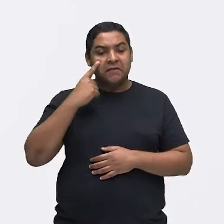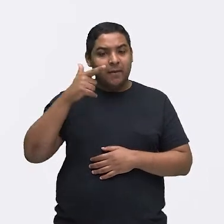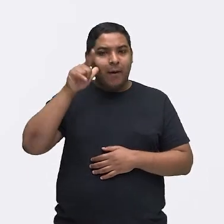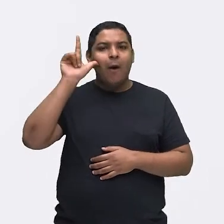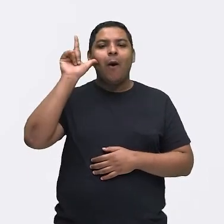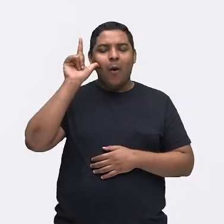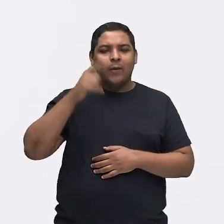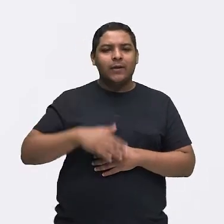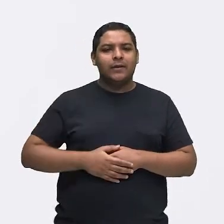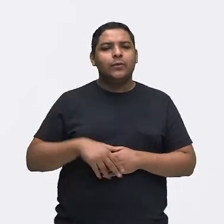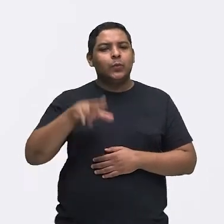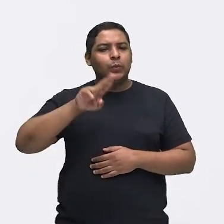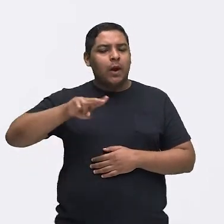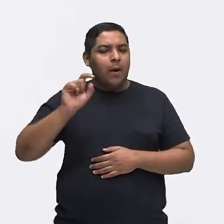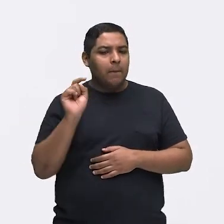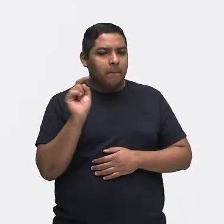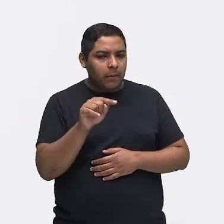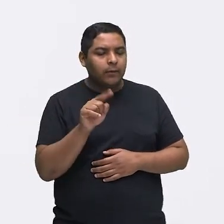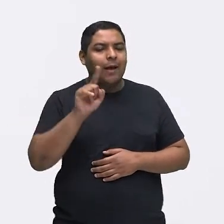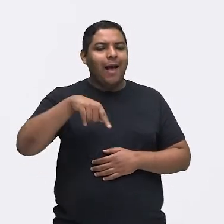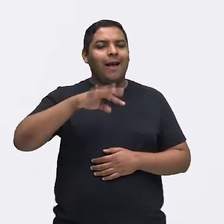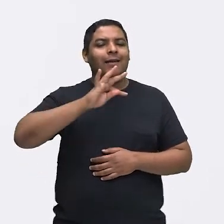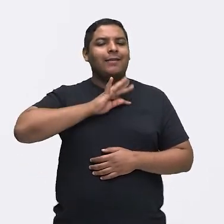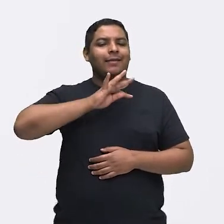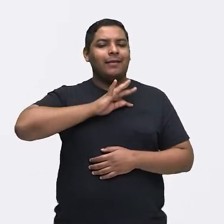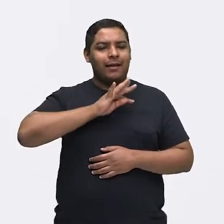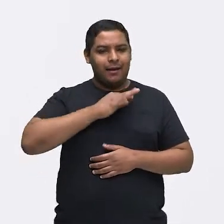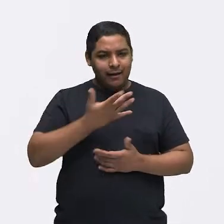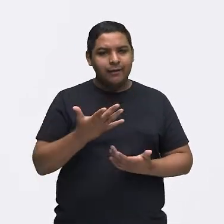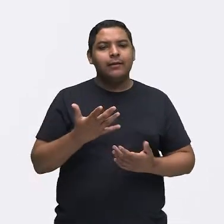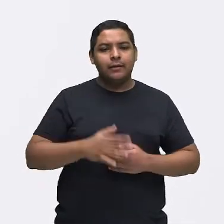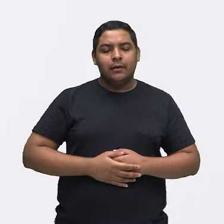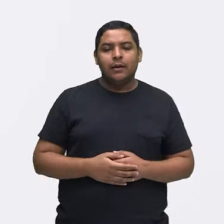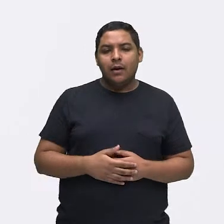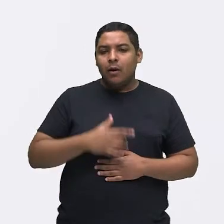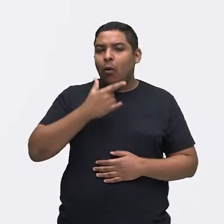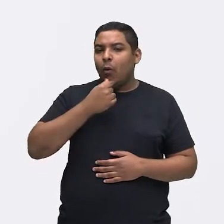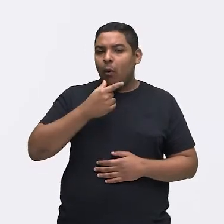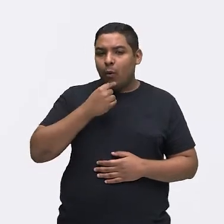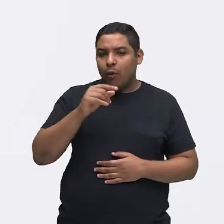sobre o ponto. Então, essa técnica que o George